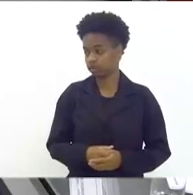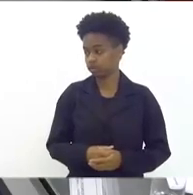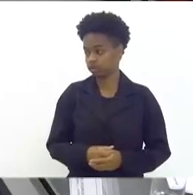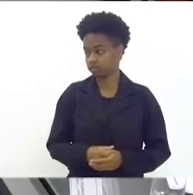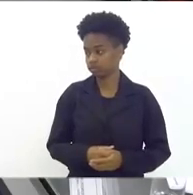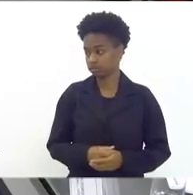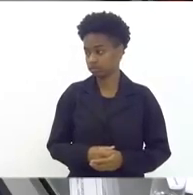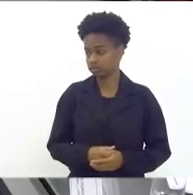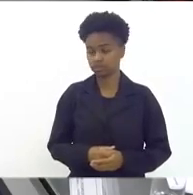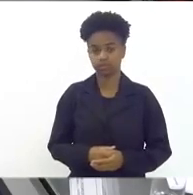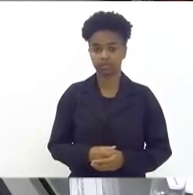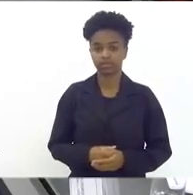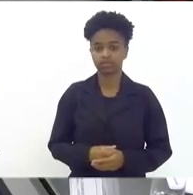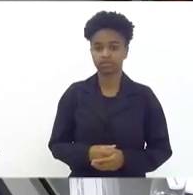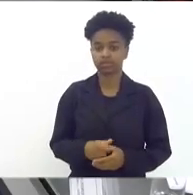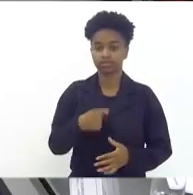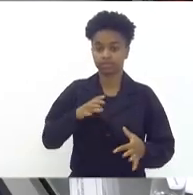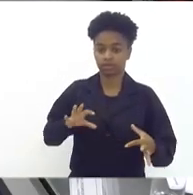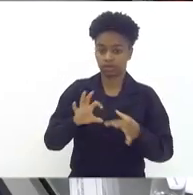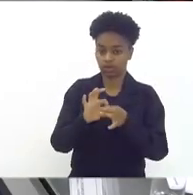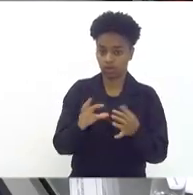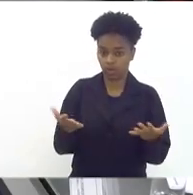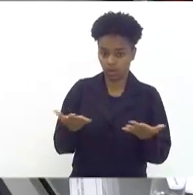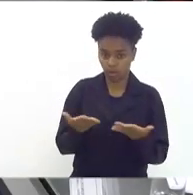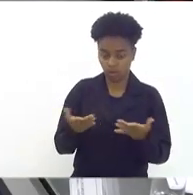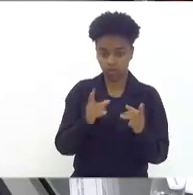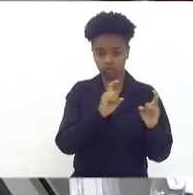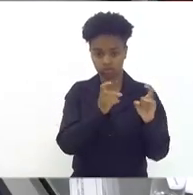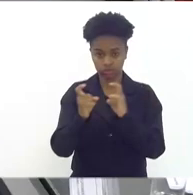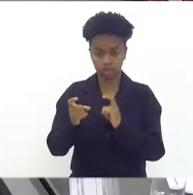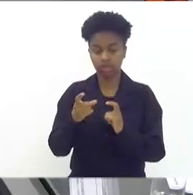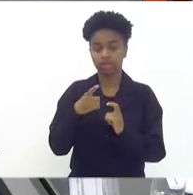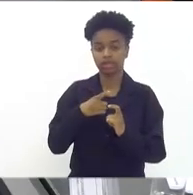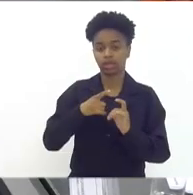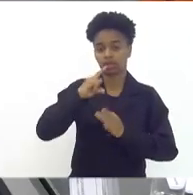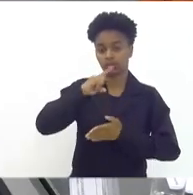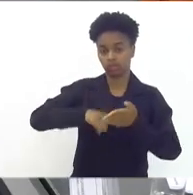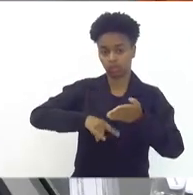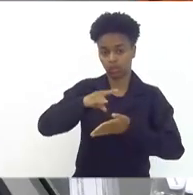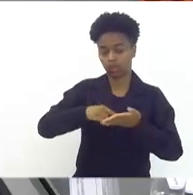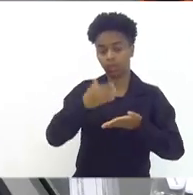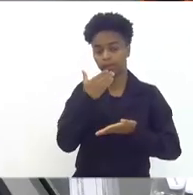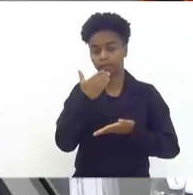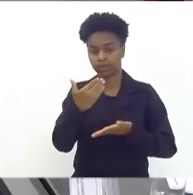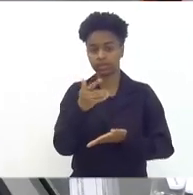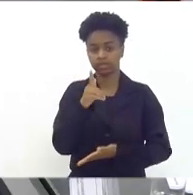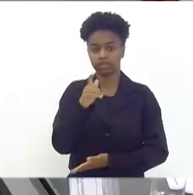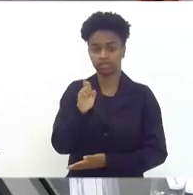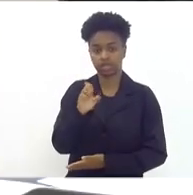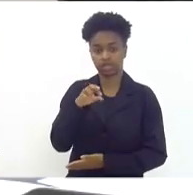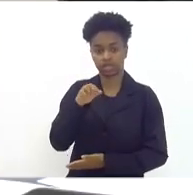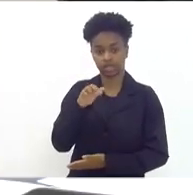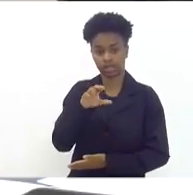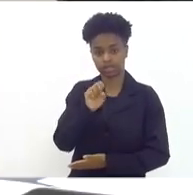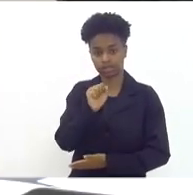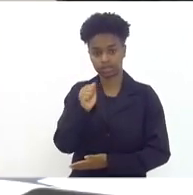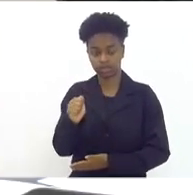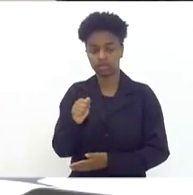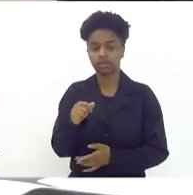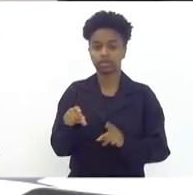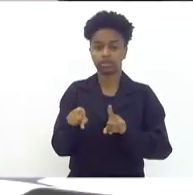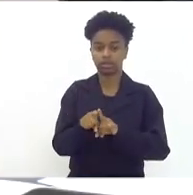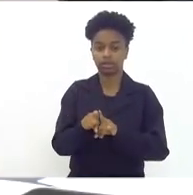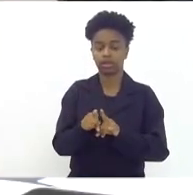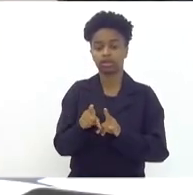foi juntada na sessão de hoje a lista de documentos que foram requeridos tanto pela agetransp pela genesa fizeram a juntada em meio